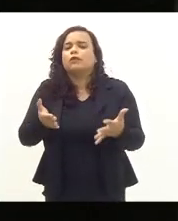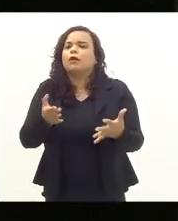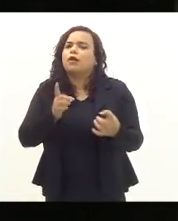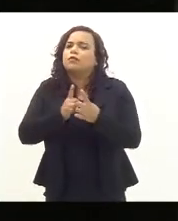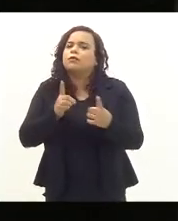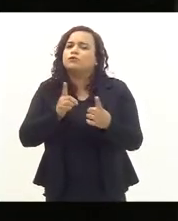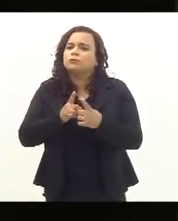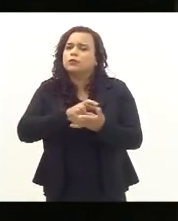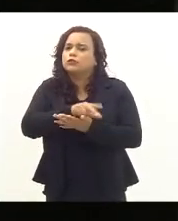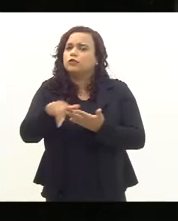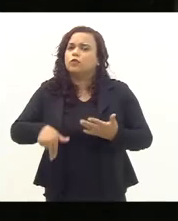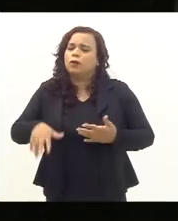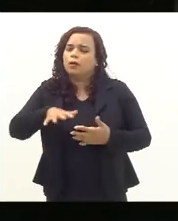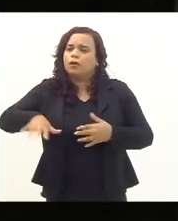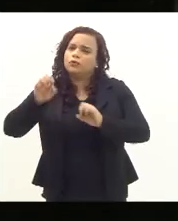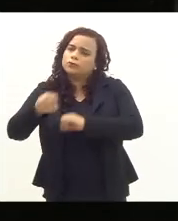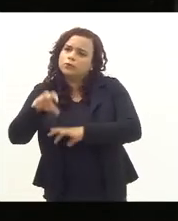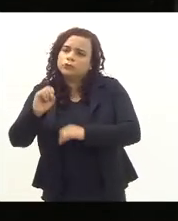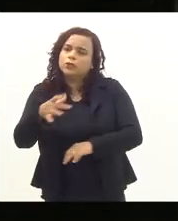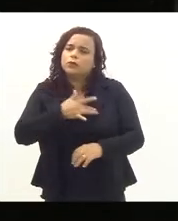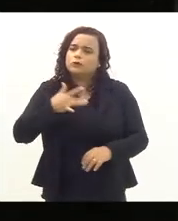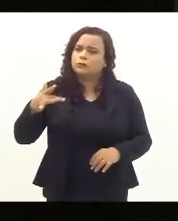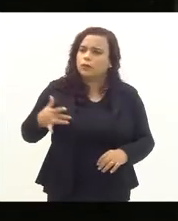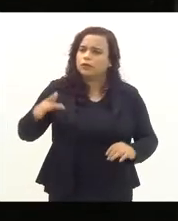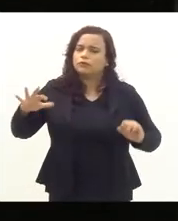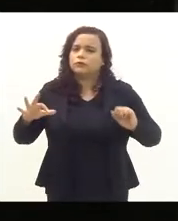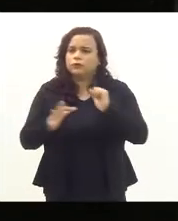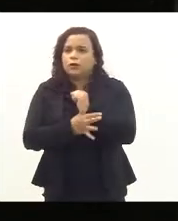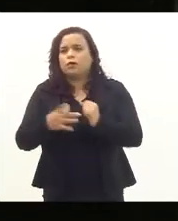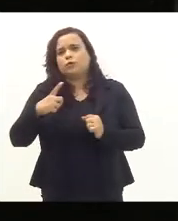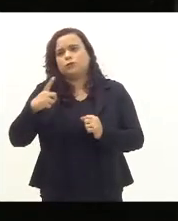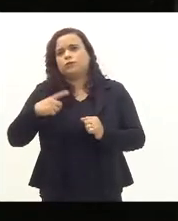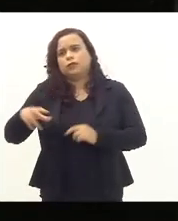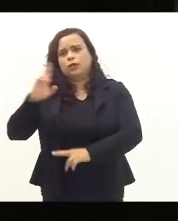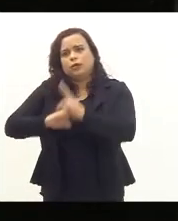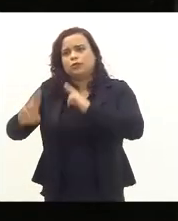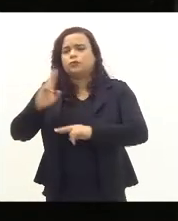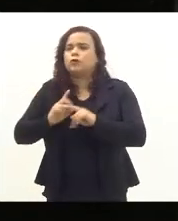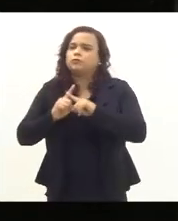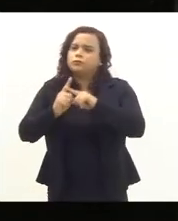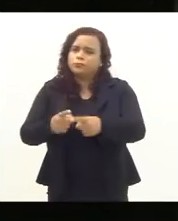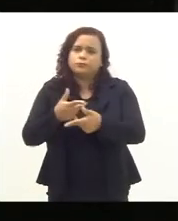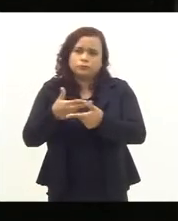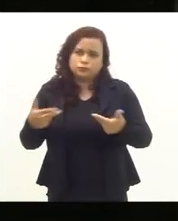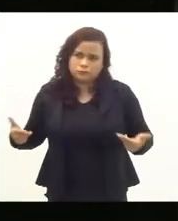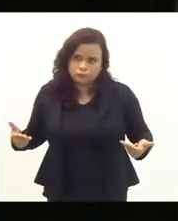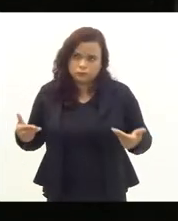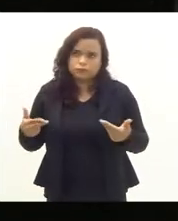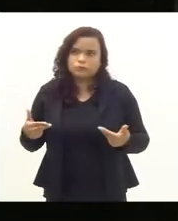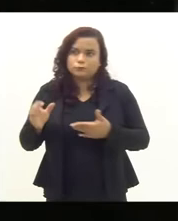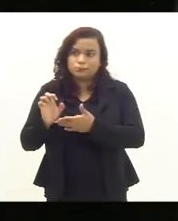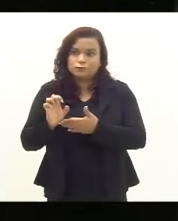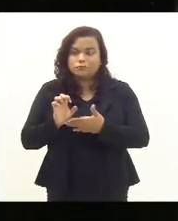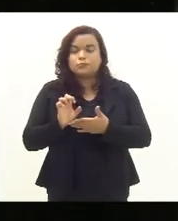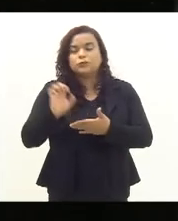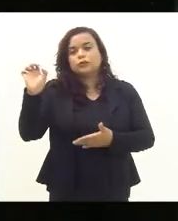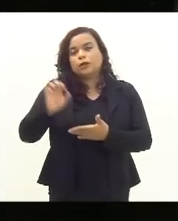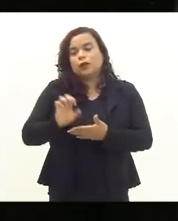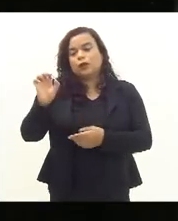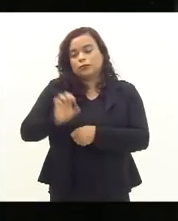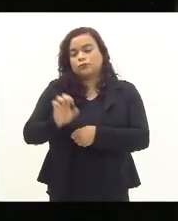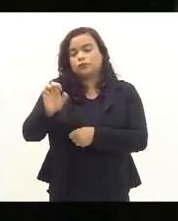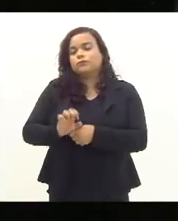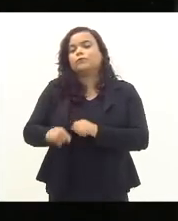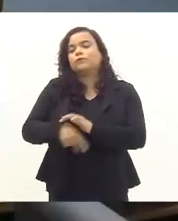da educação da Saúde da segurança que possam ter retornos positivos ao estado do Rio de